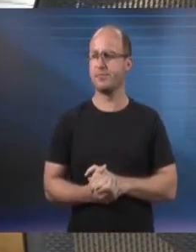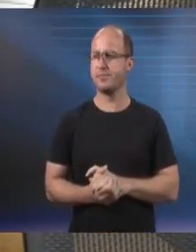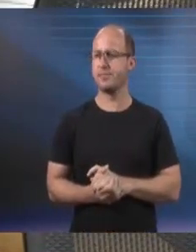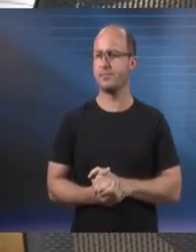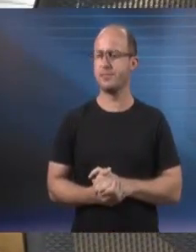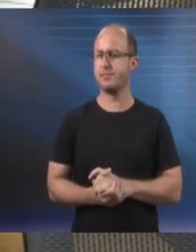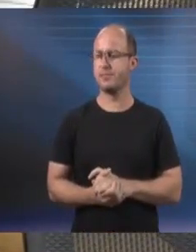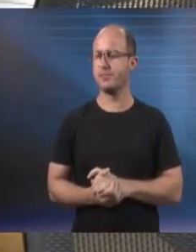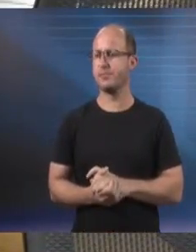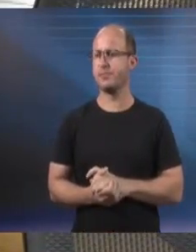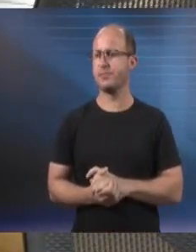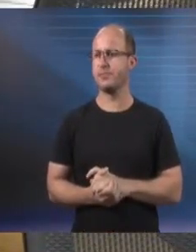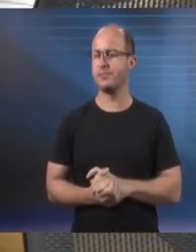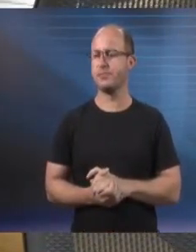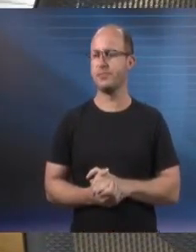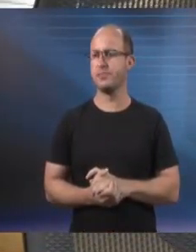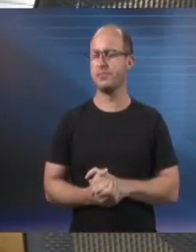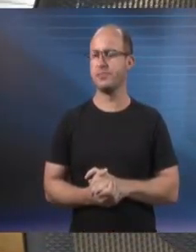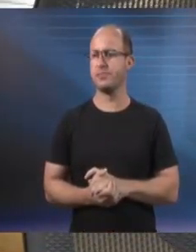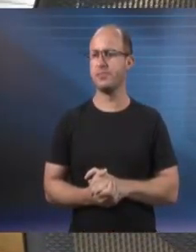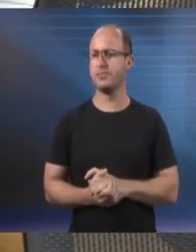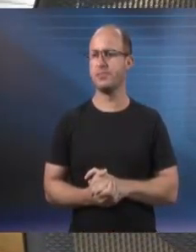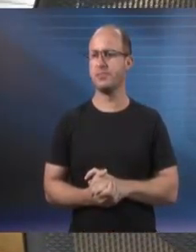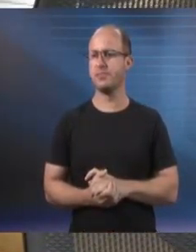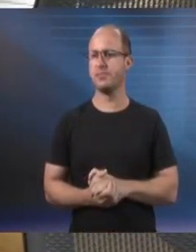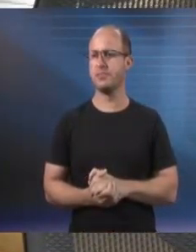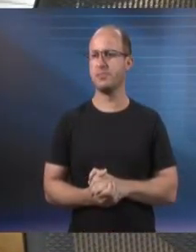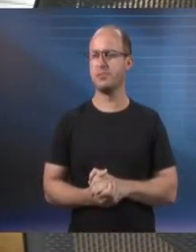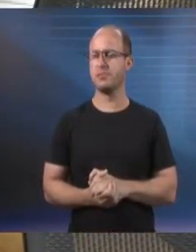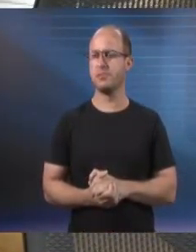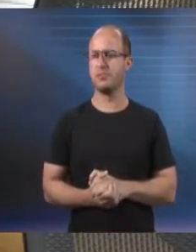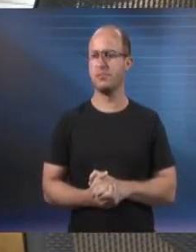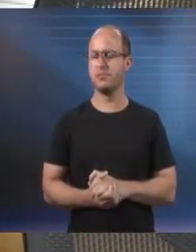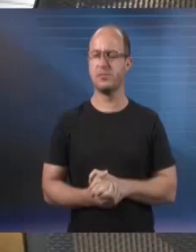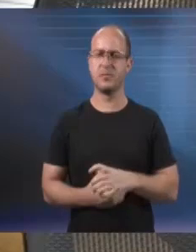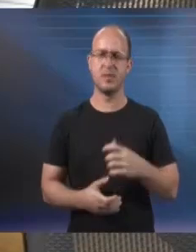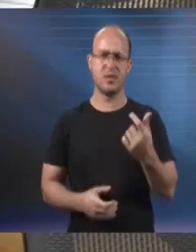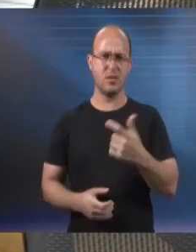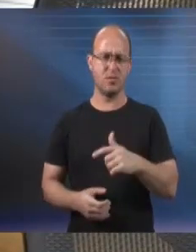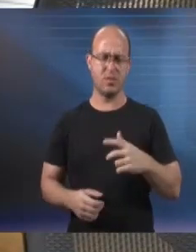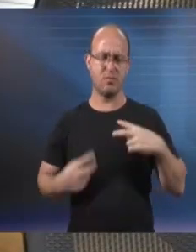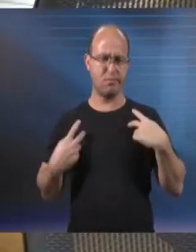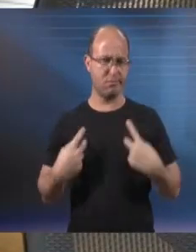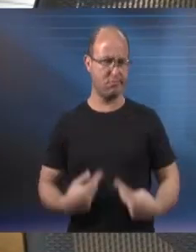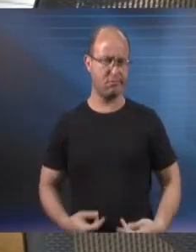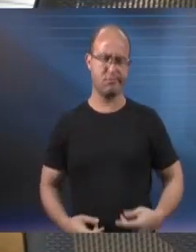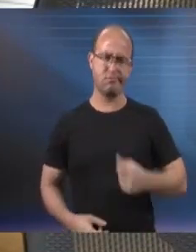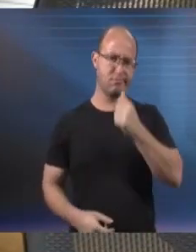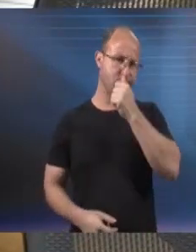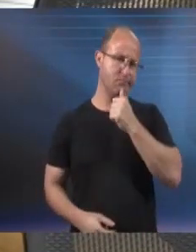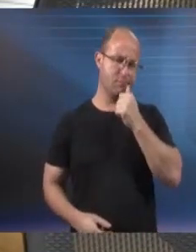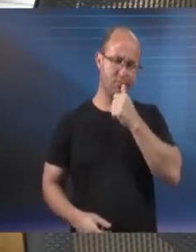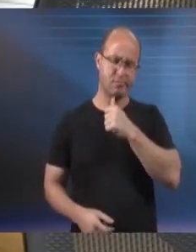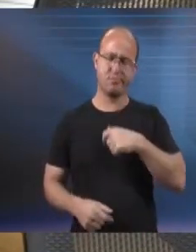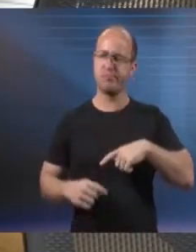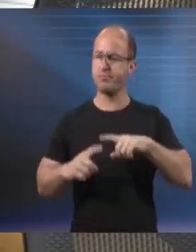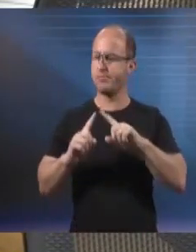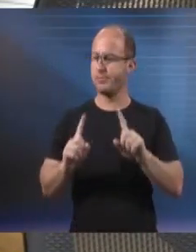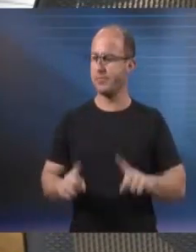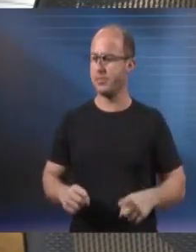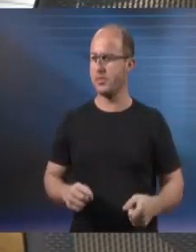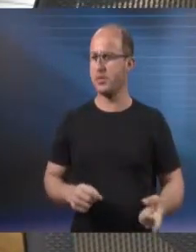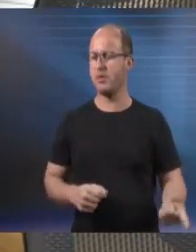é sacrificante, é desumano esse projeto